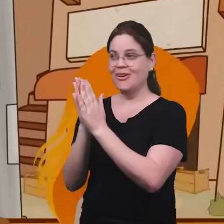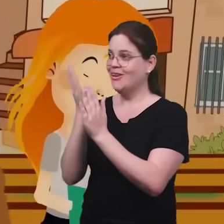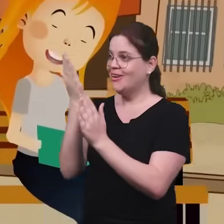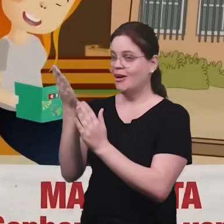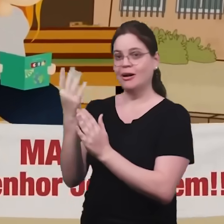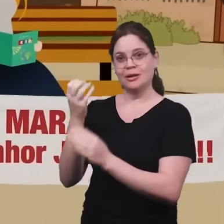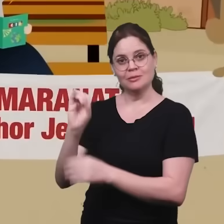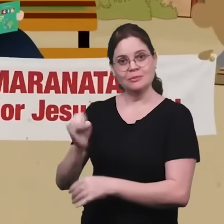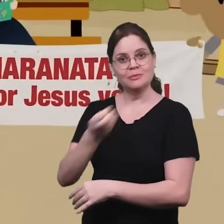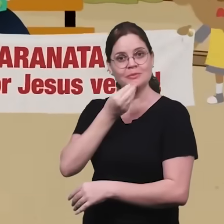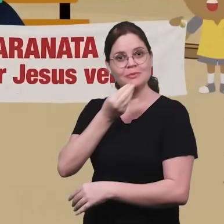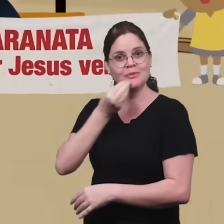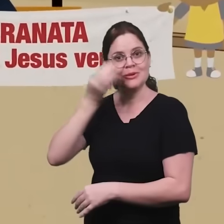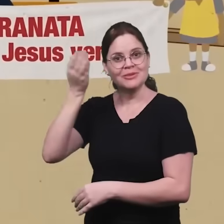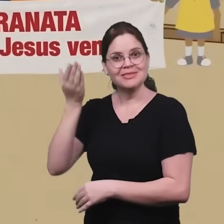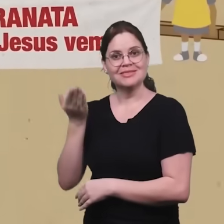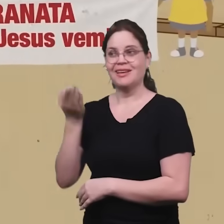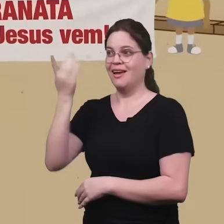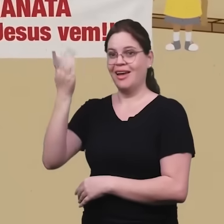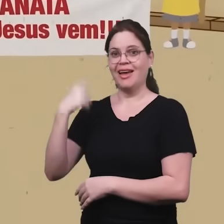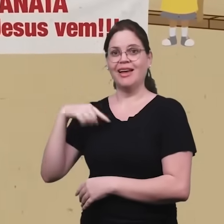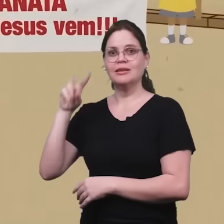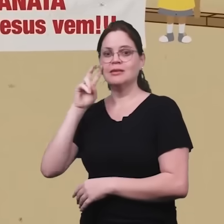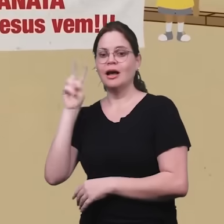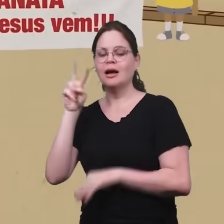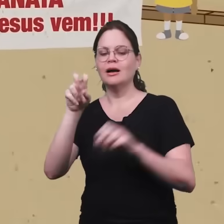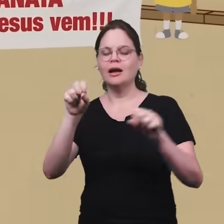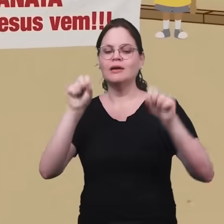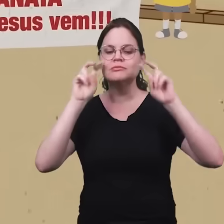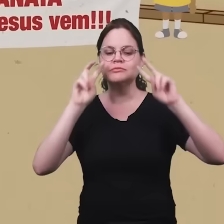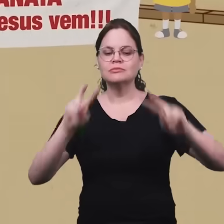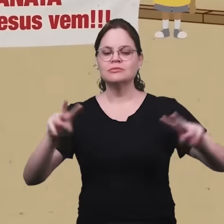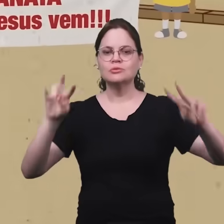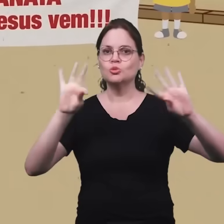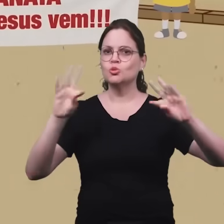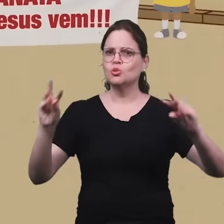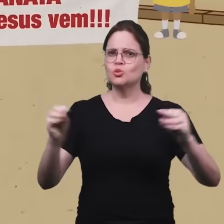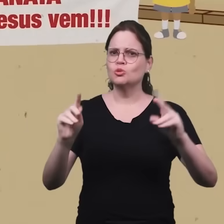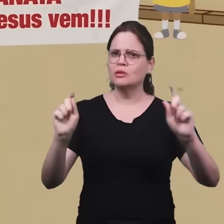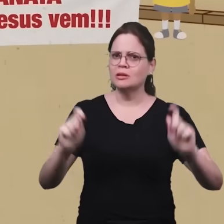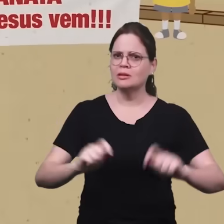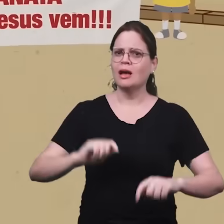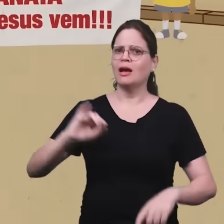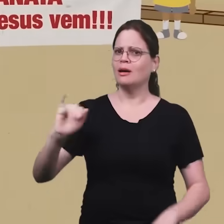e invocai-o enquanto está perto.